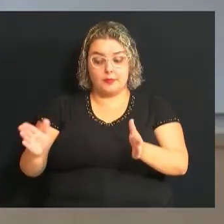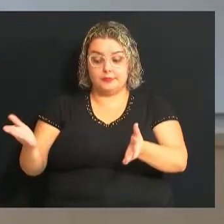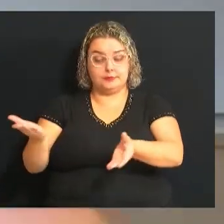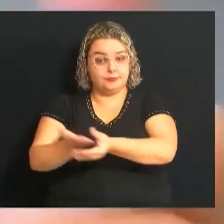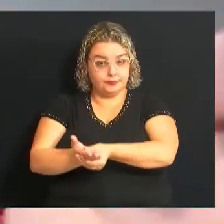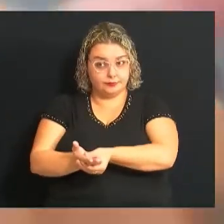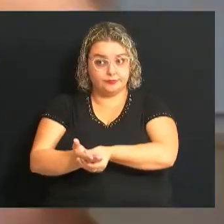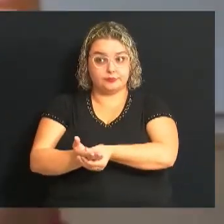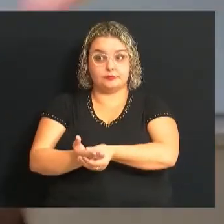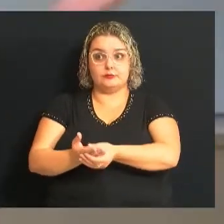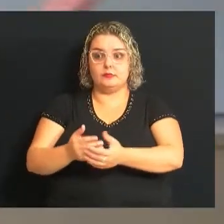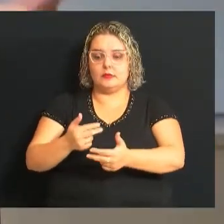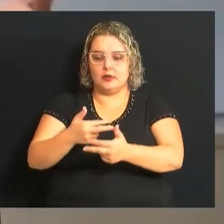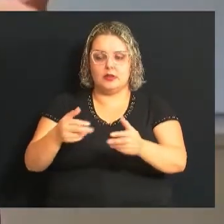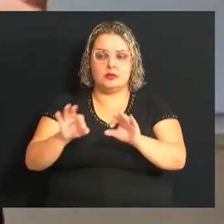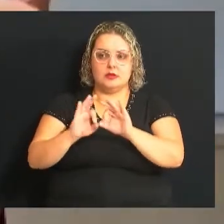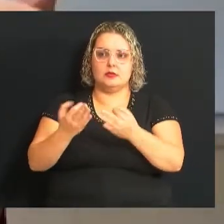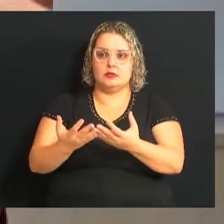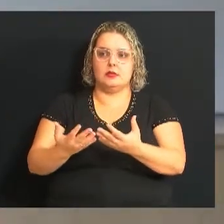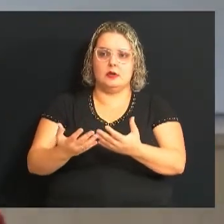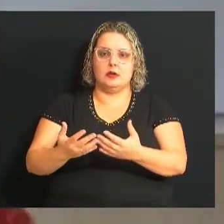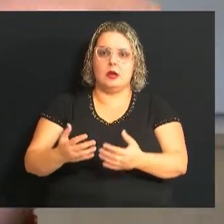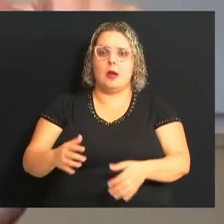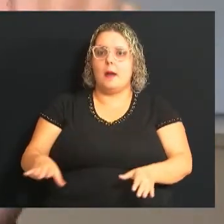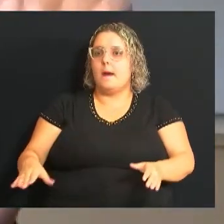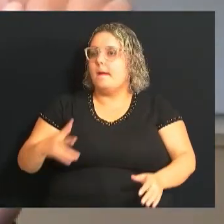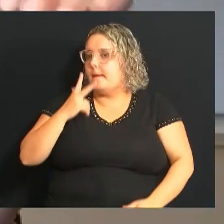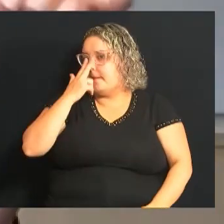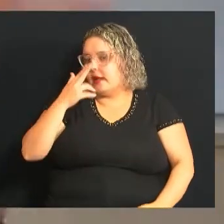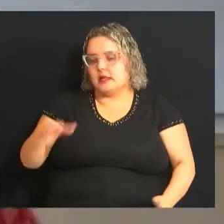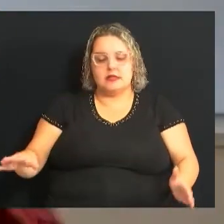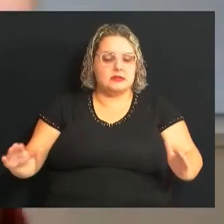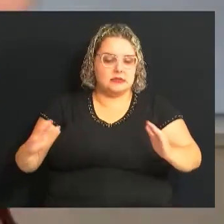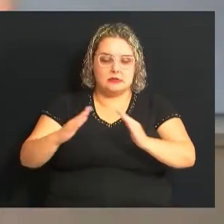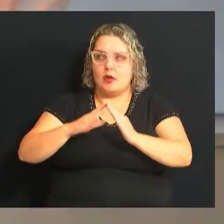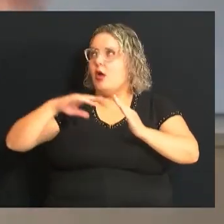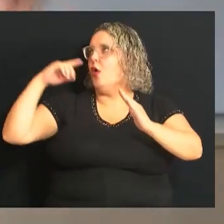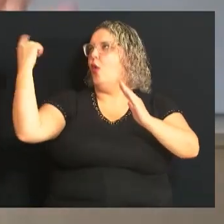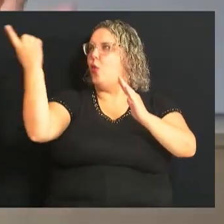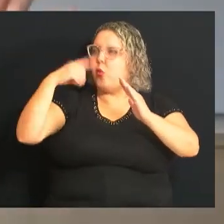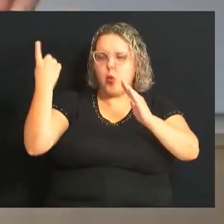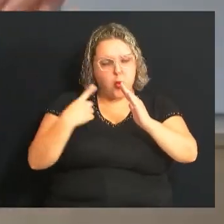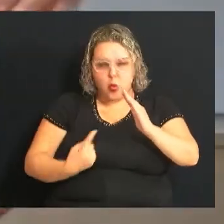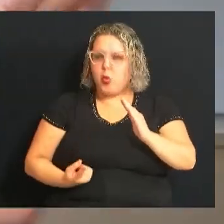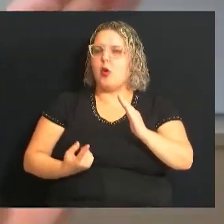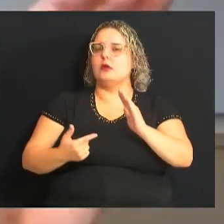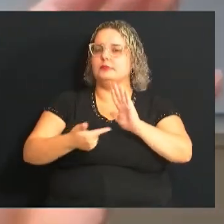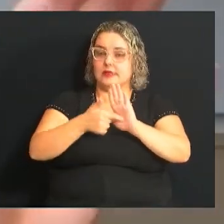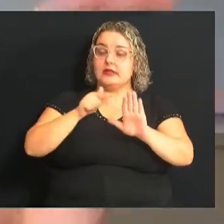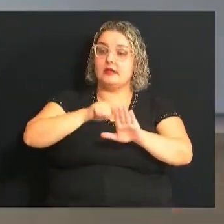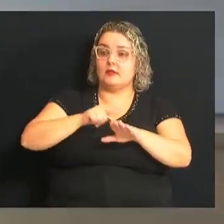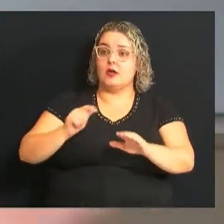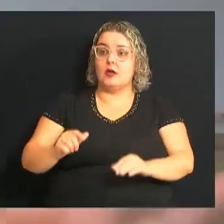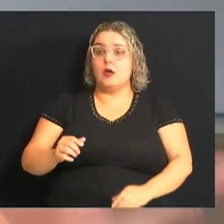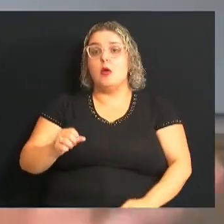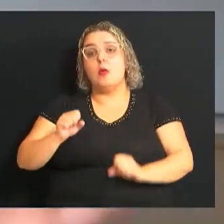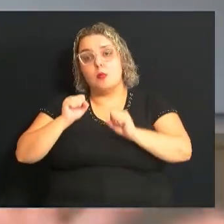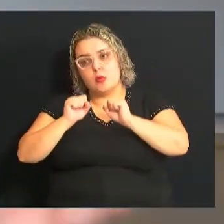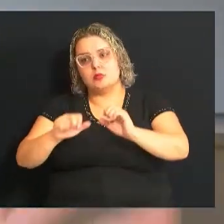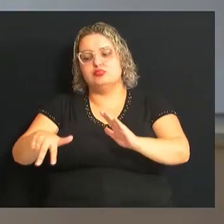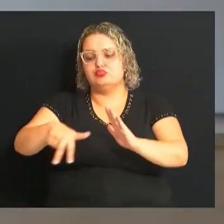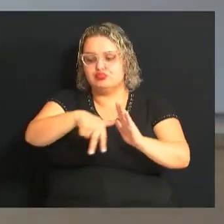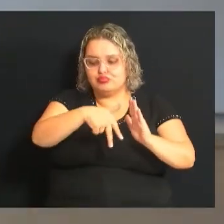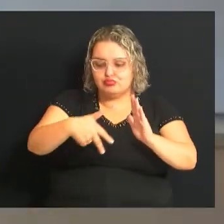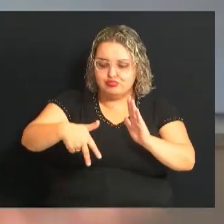casas de família, é como se entrasse um furacão na sua casa. Vai entrar um furacão. Você pode até conseguir ficar em pé e não cair no chão, mas vai entrar